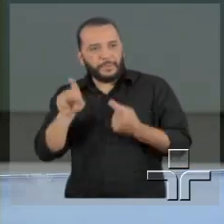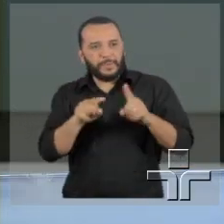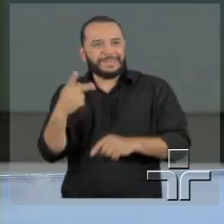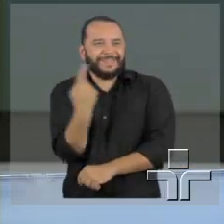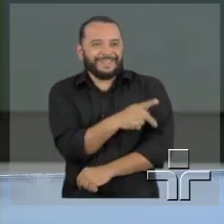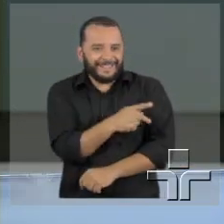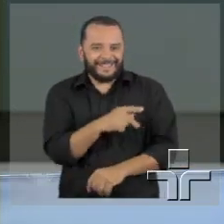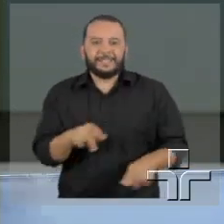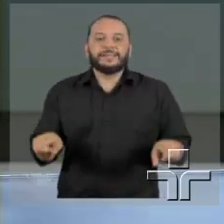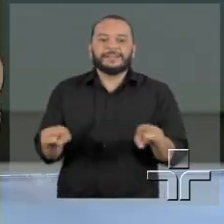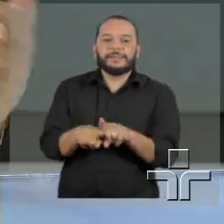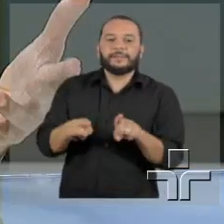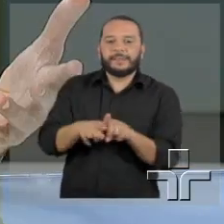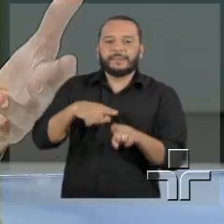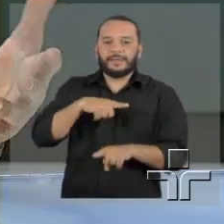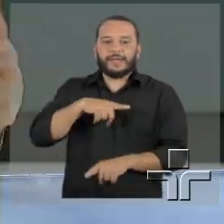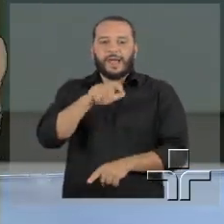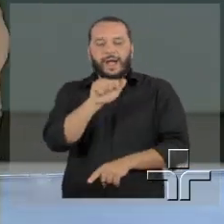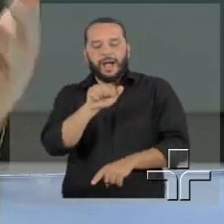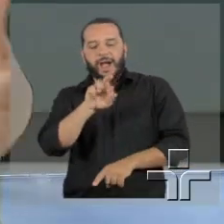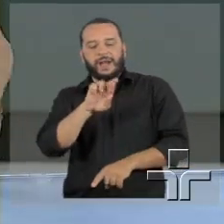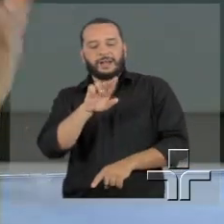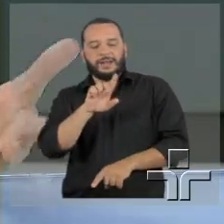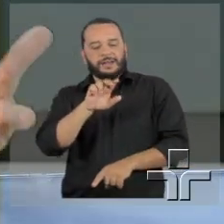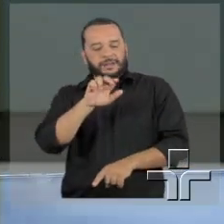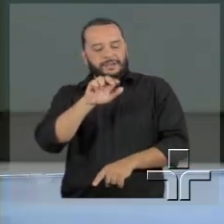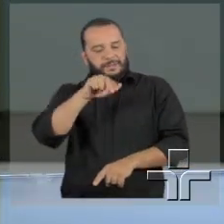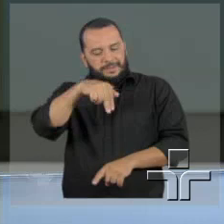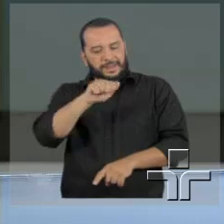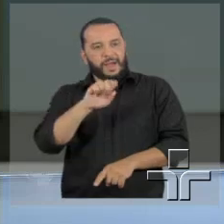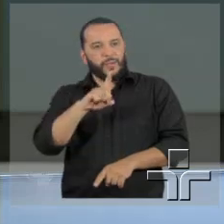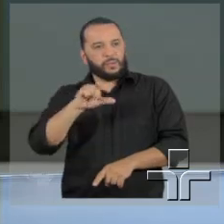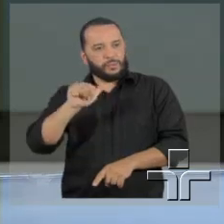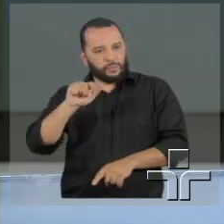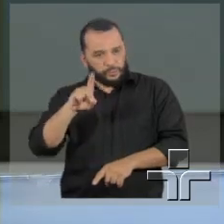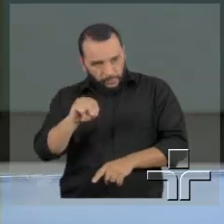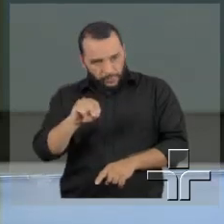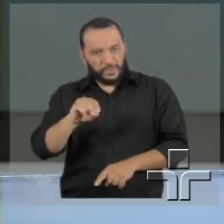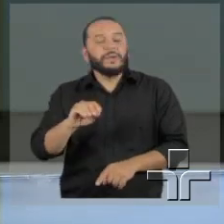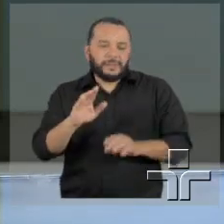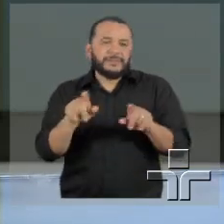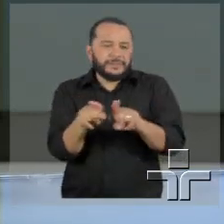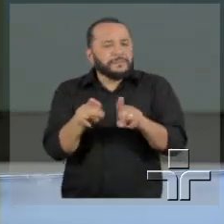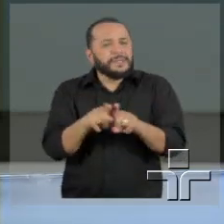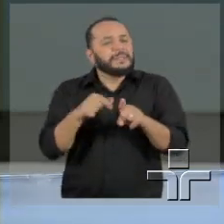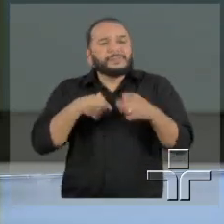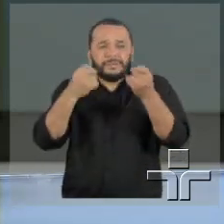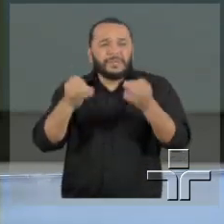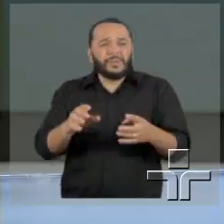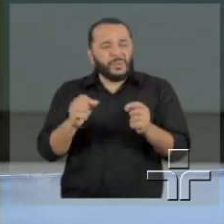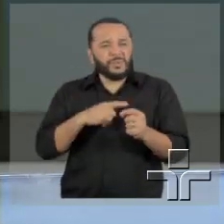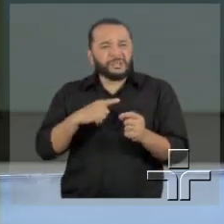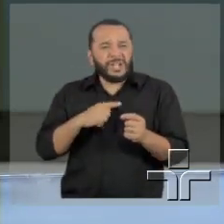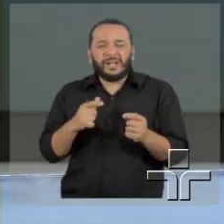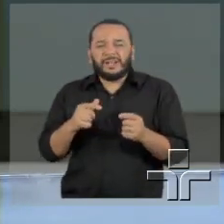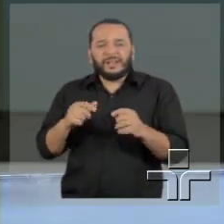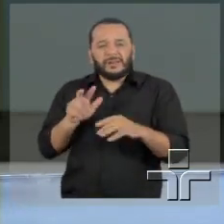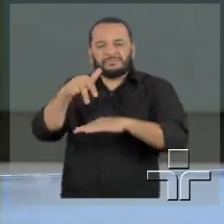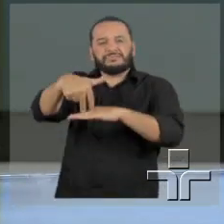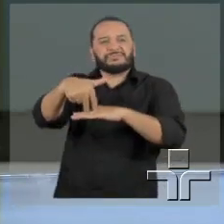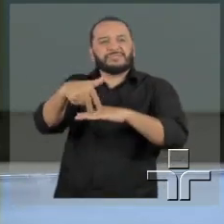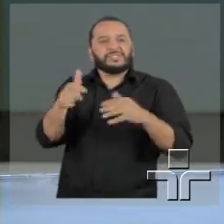bem-vinda, E uma pessoa que já está anunciando que vai se apresentar cada vez menos, é um grande músico. Então eu acho das coisas boas que